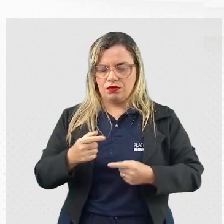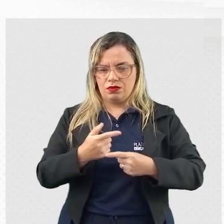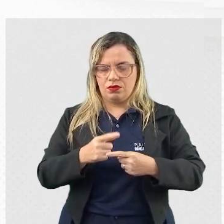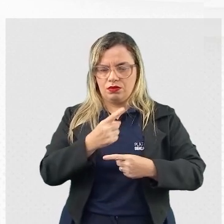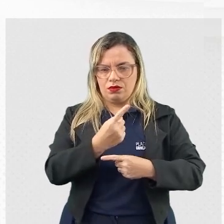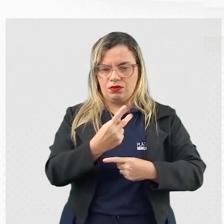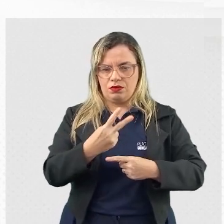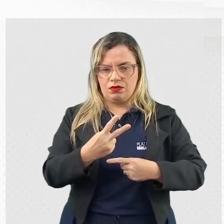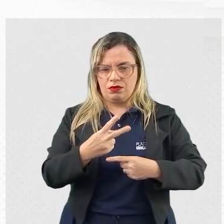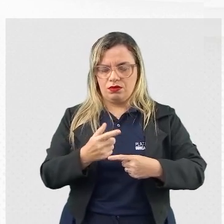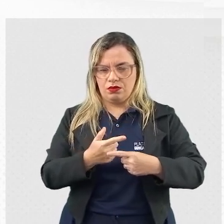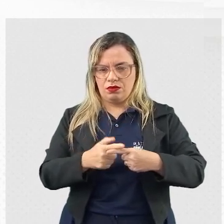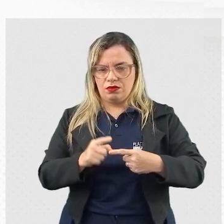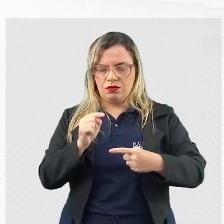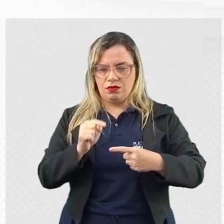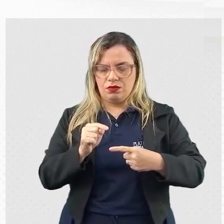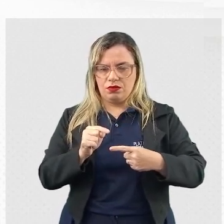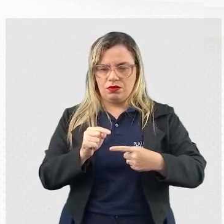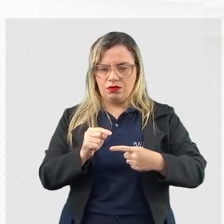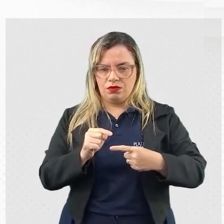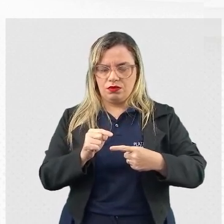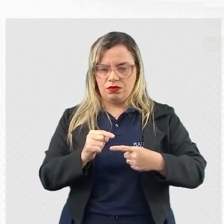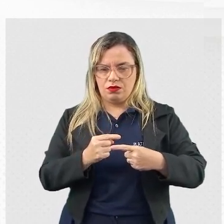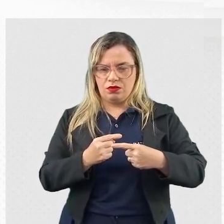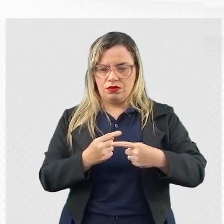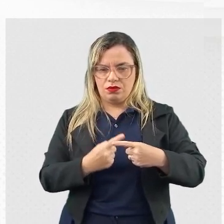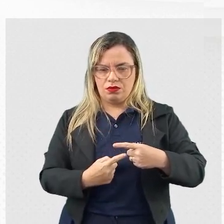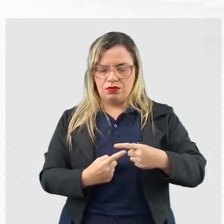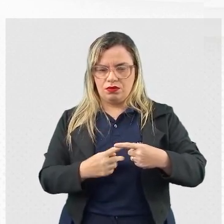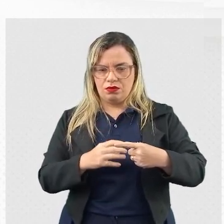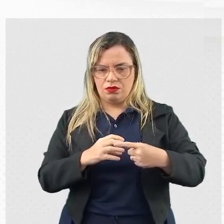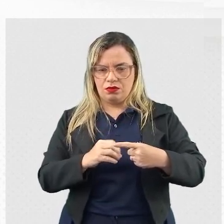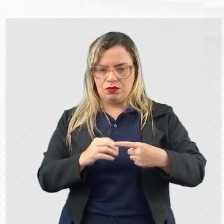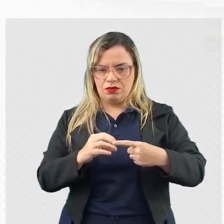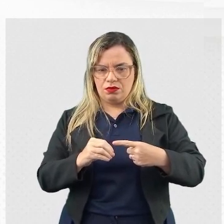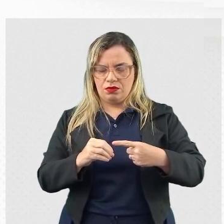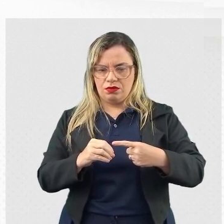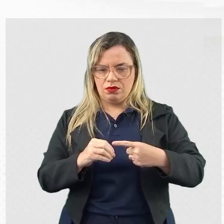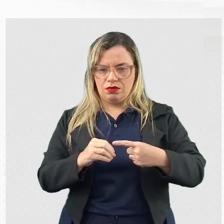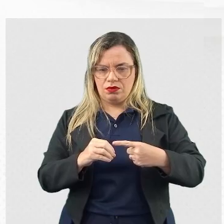botar porcentagem na frente, não tem problema. 12 sobre 100.